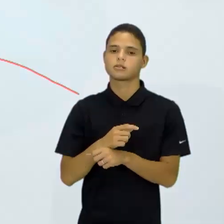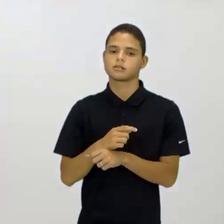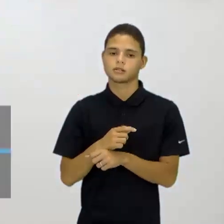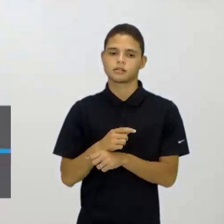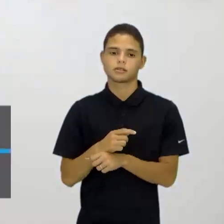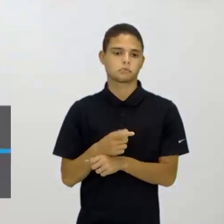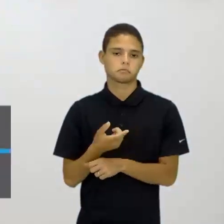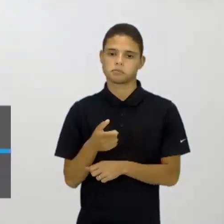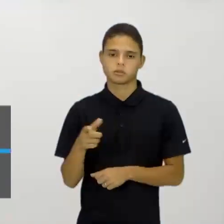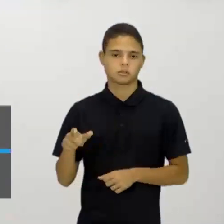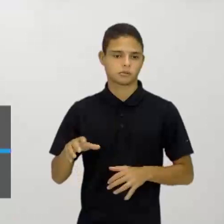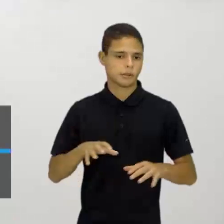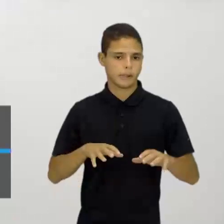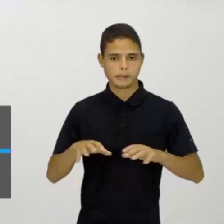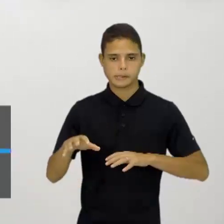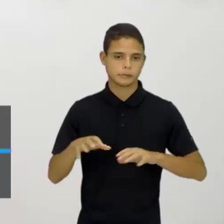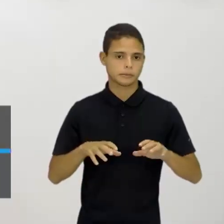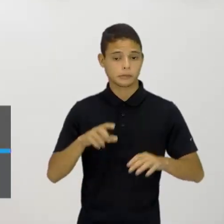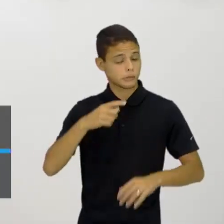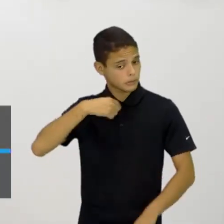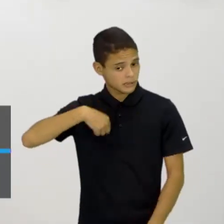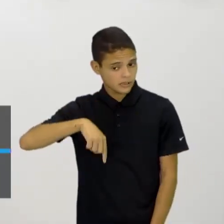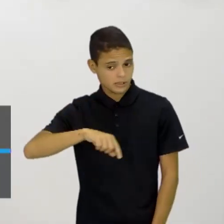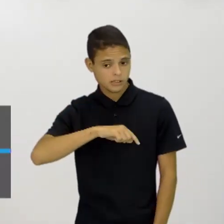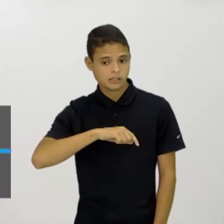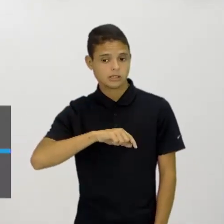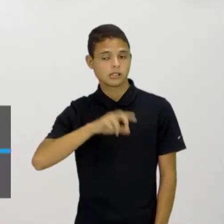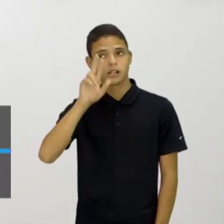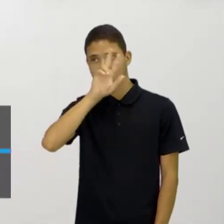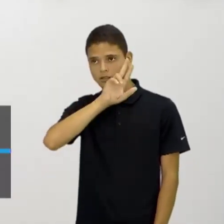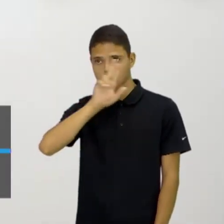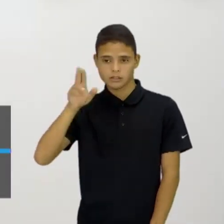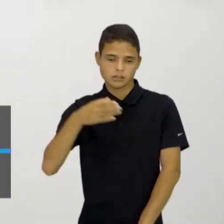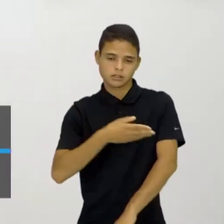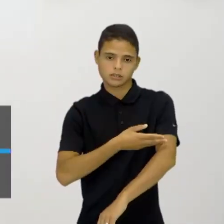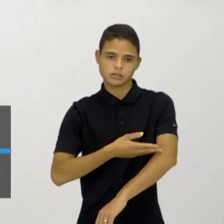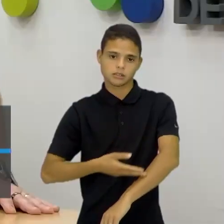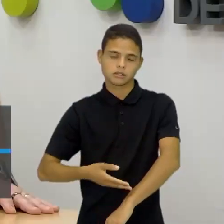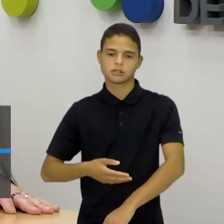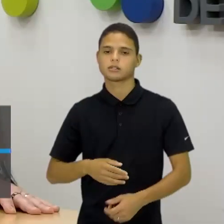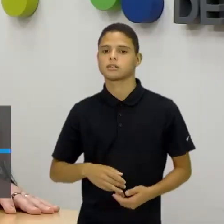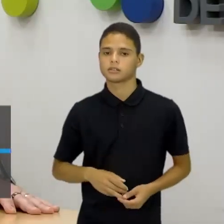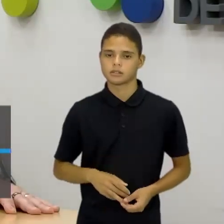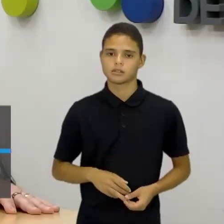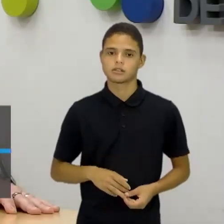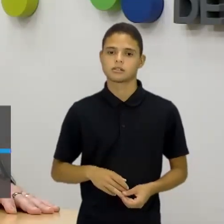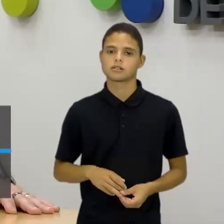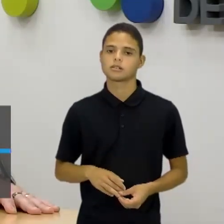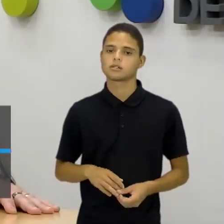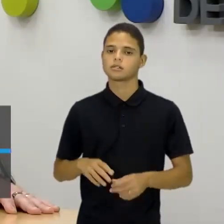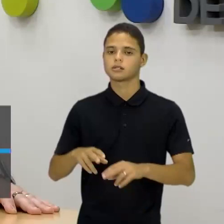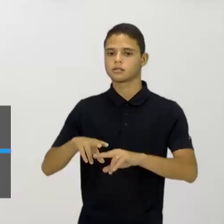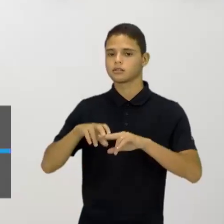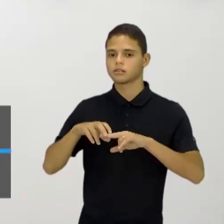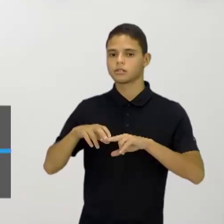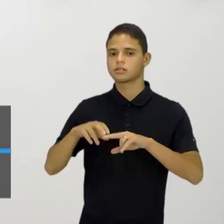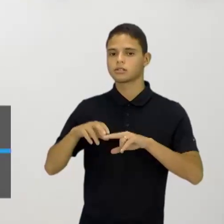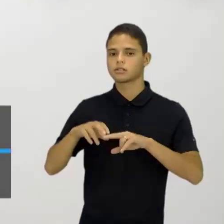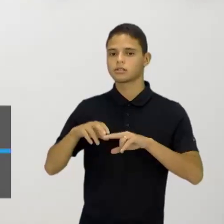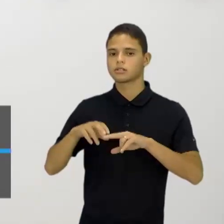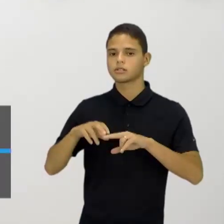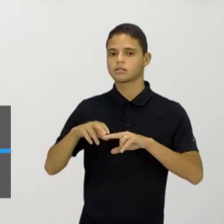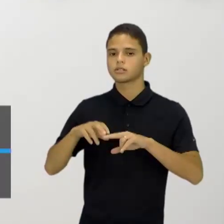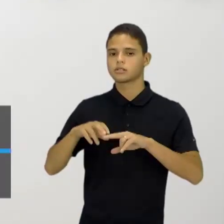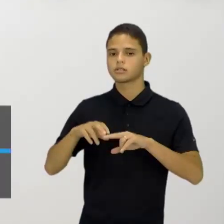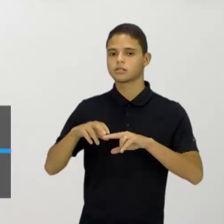eu não tenho momento é a gente que coloca essas coisas que ele tem observador da terra lá e se chama sistema solar né tema do sistema solar